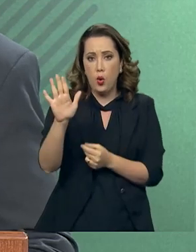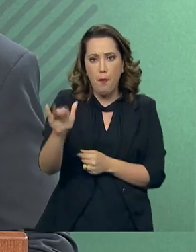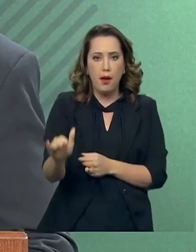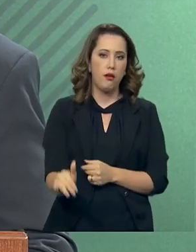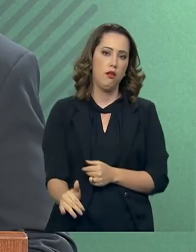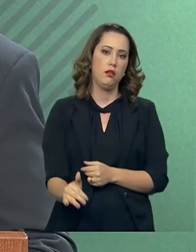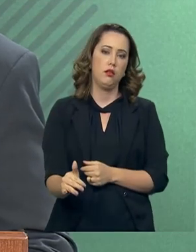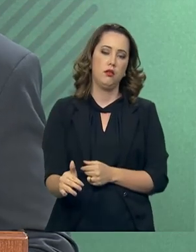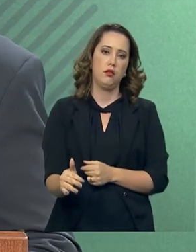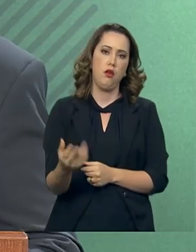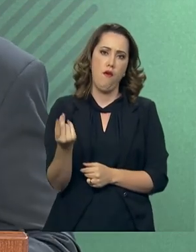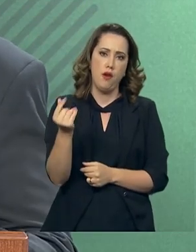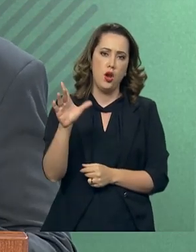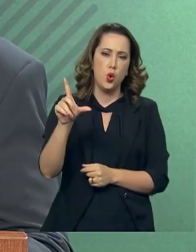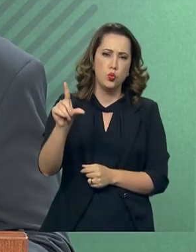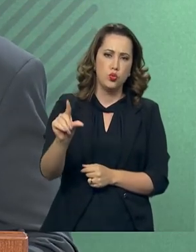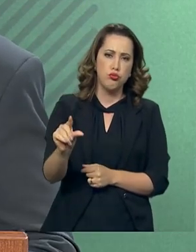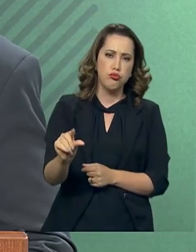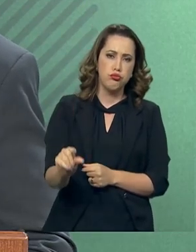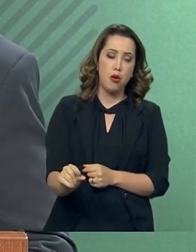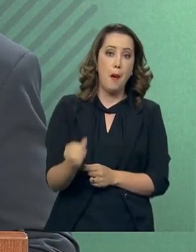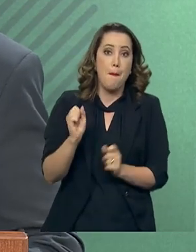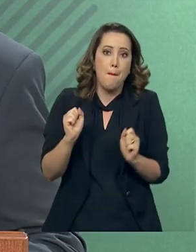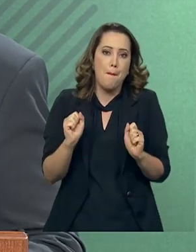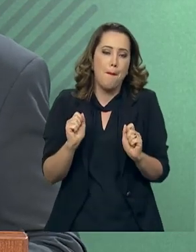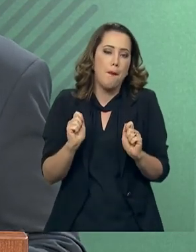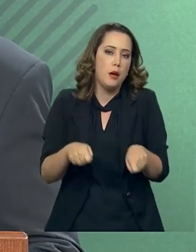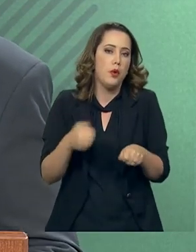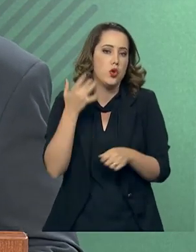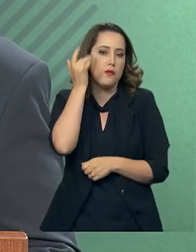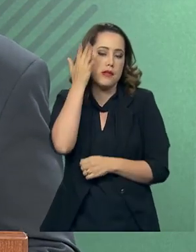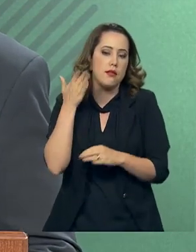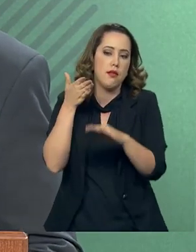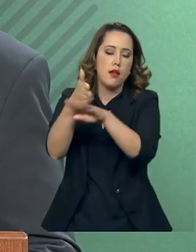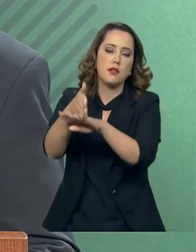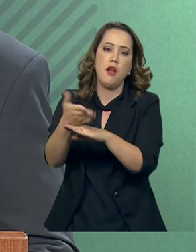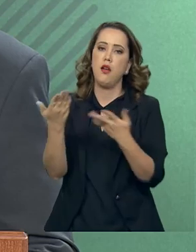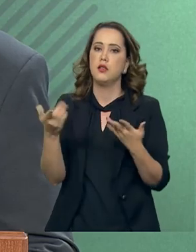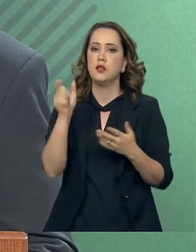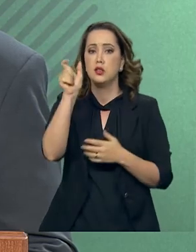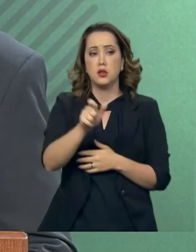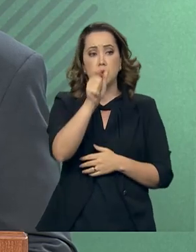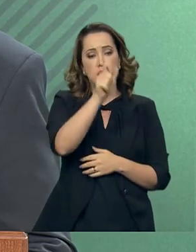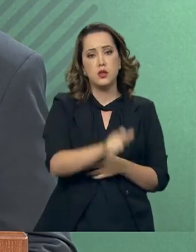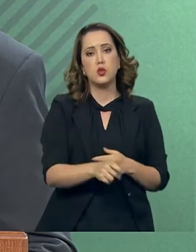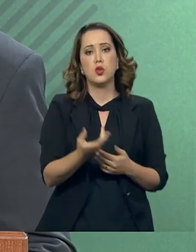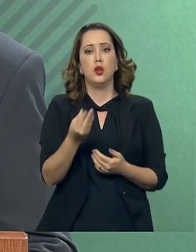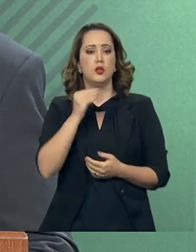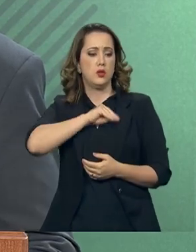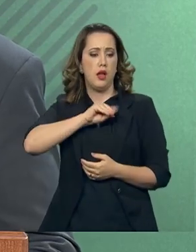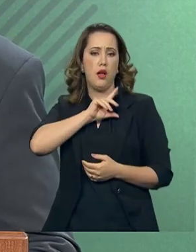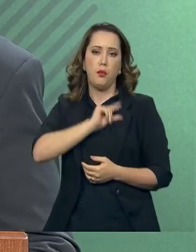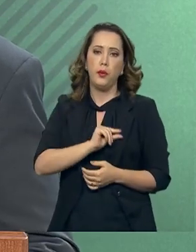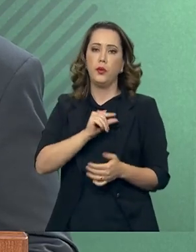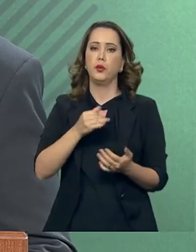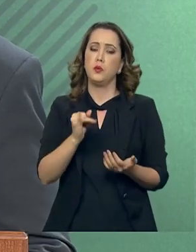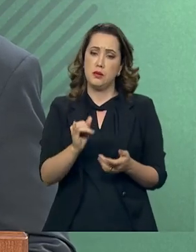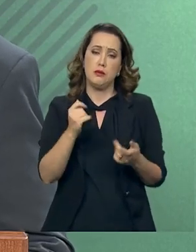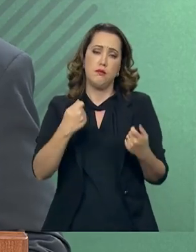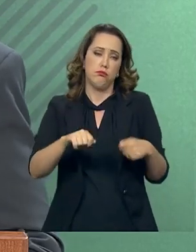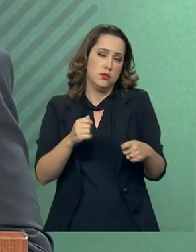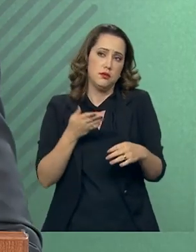dos valores para facilitar o acesso particularmente aquelas pessoas menos dotadas financeiramente se for o